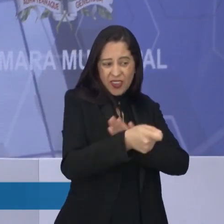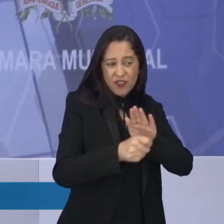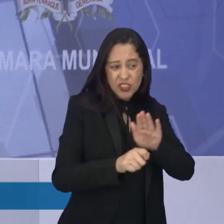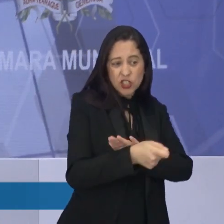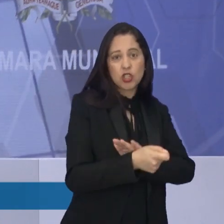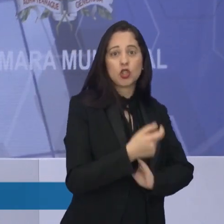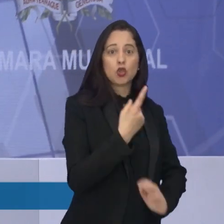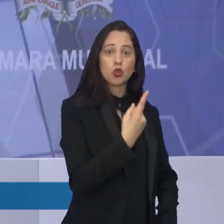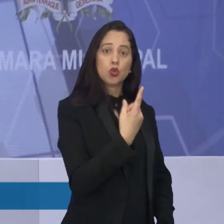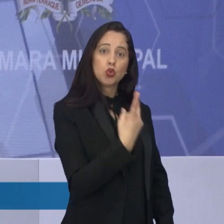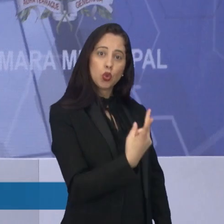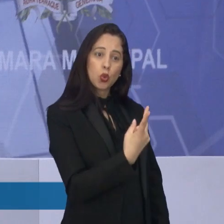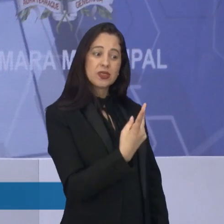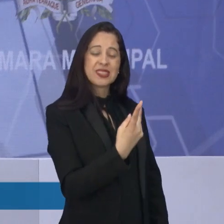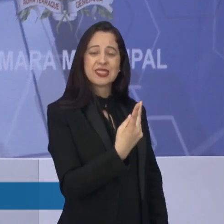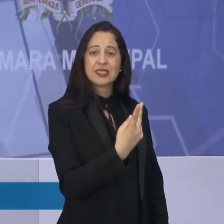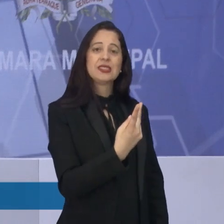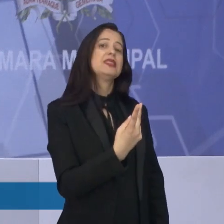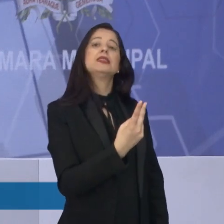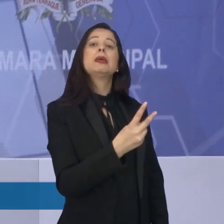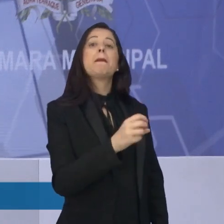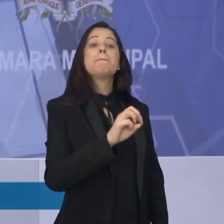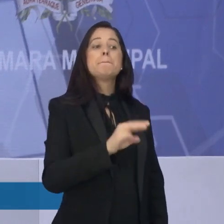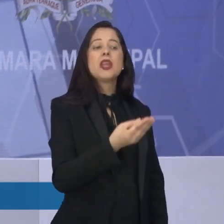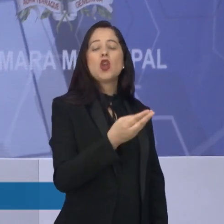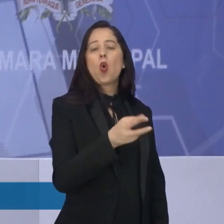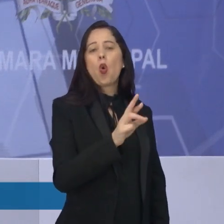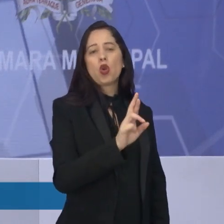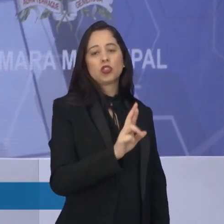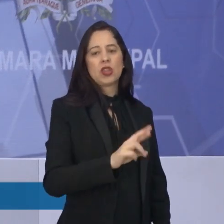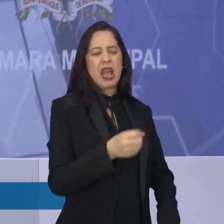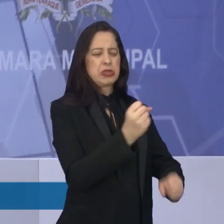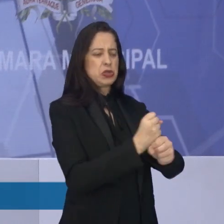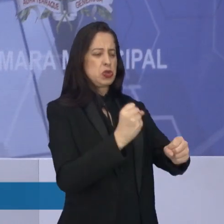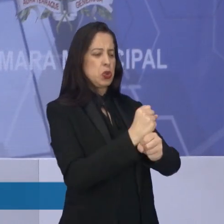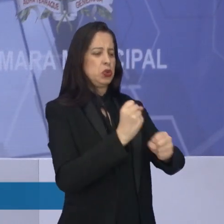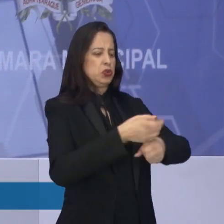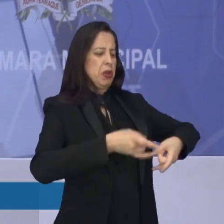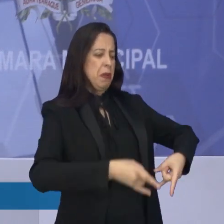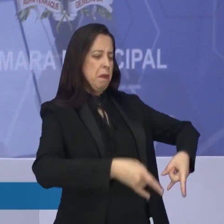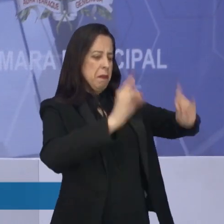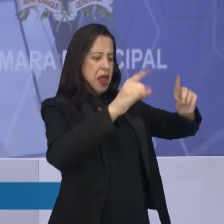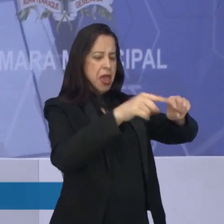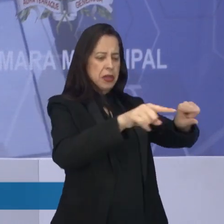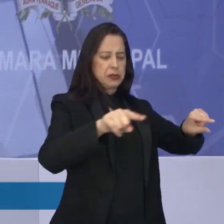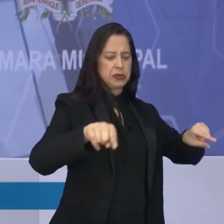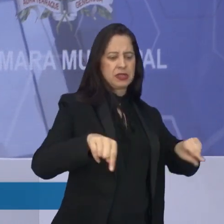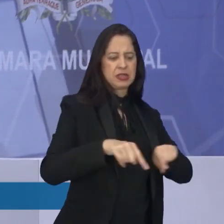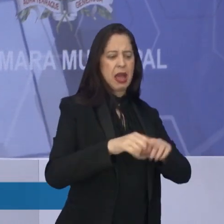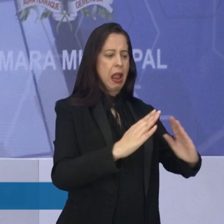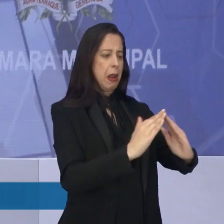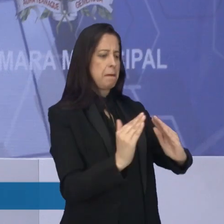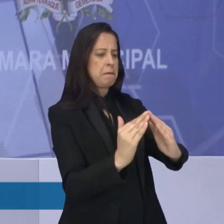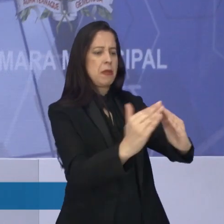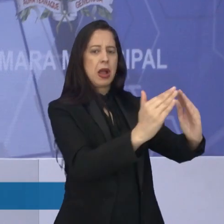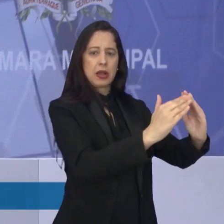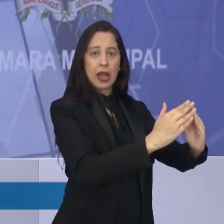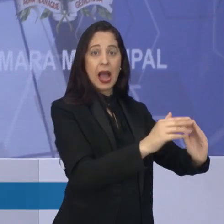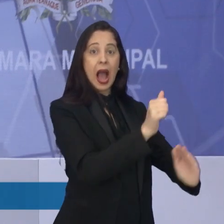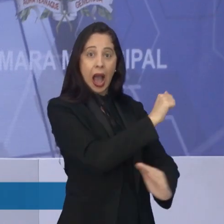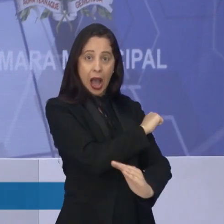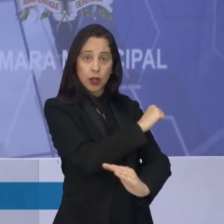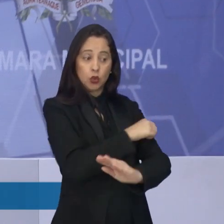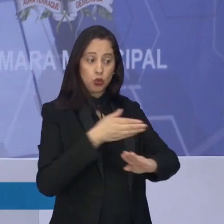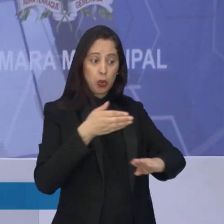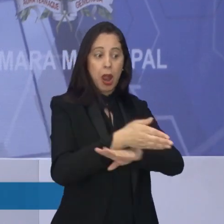milhões de reais. Foram construídos prédios, novas salas de aula, novos alojamentos. Tem alunos morando nos